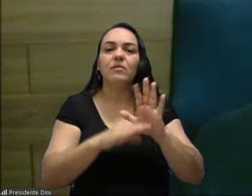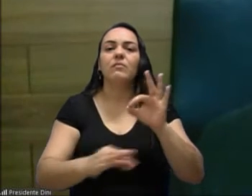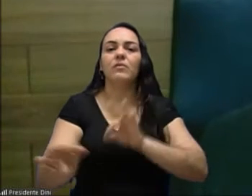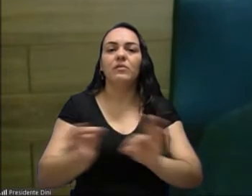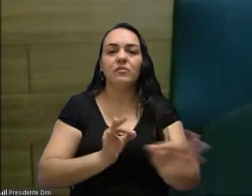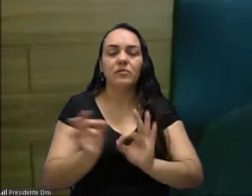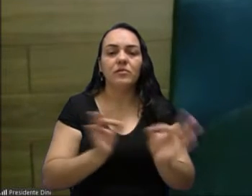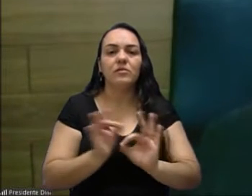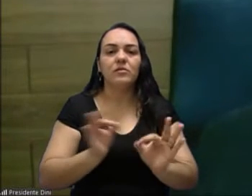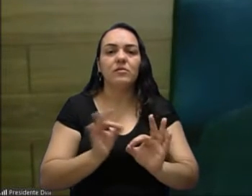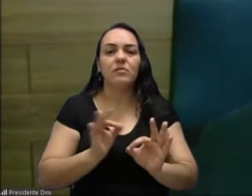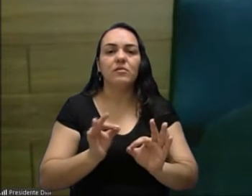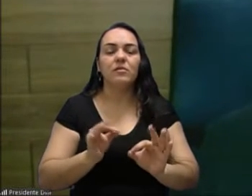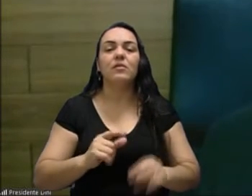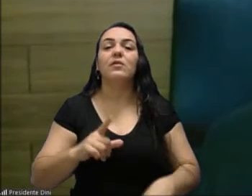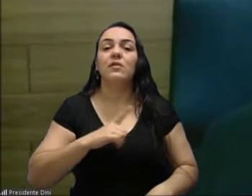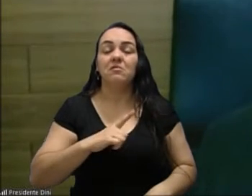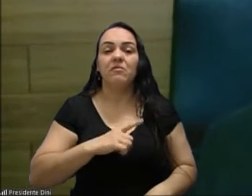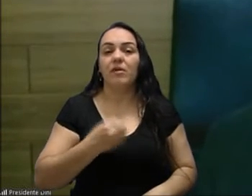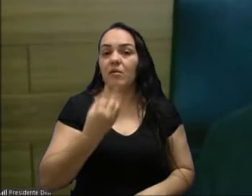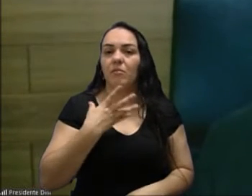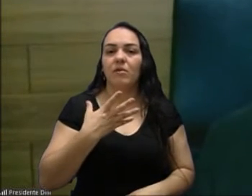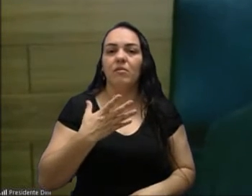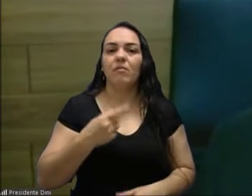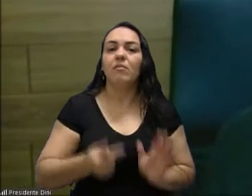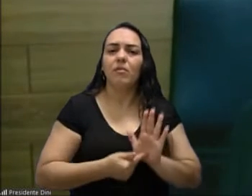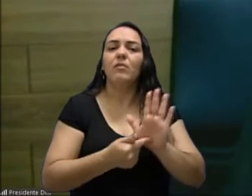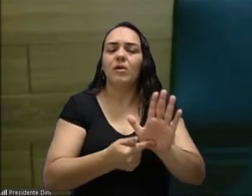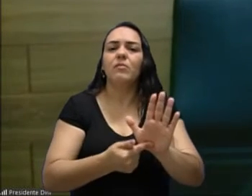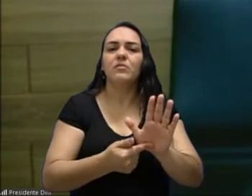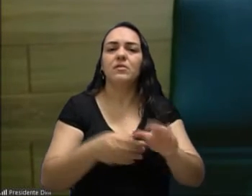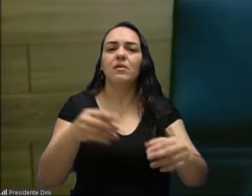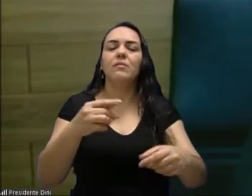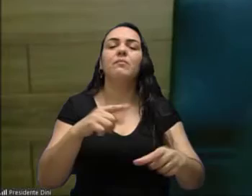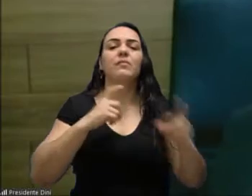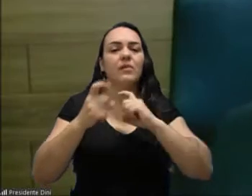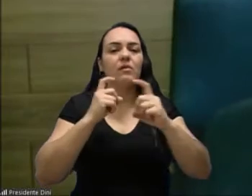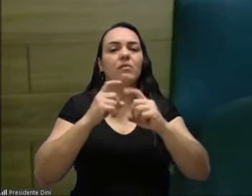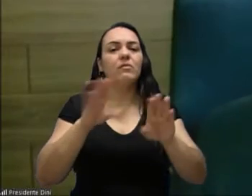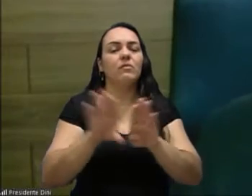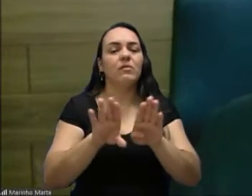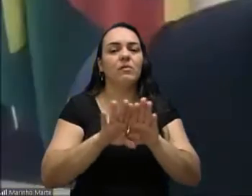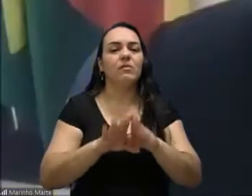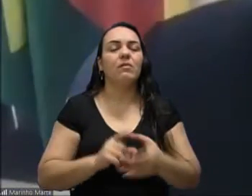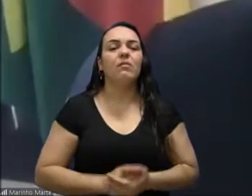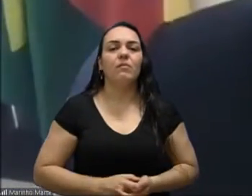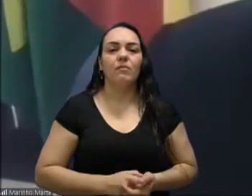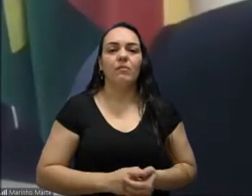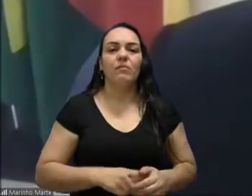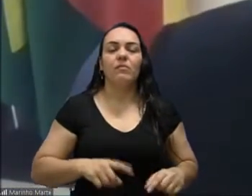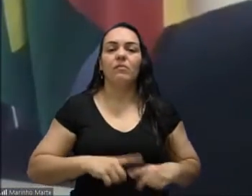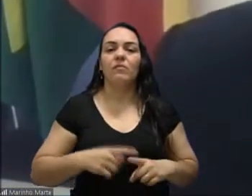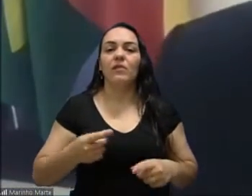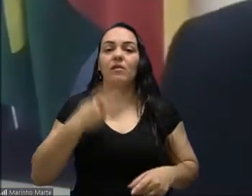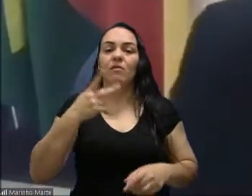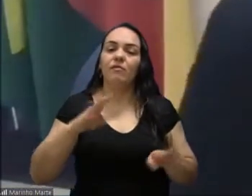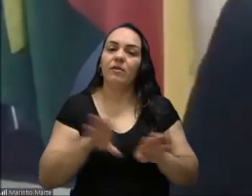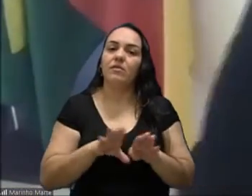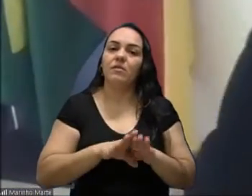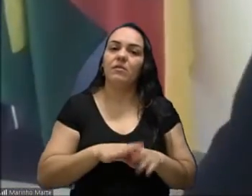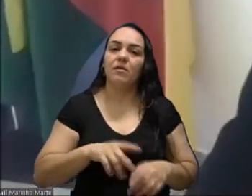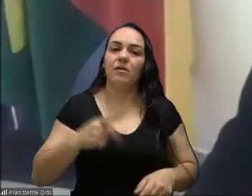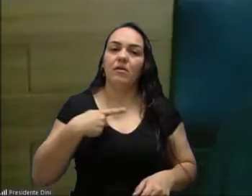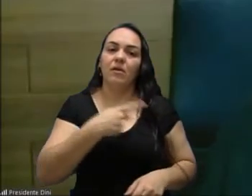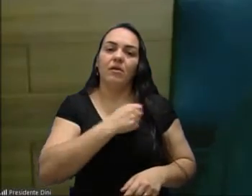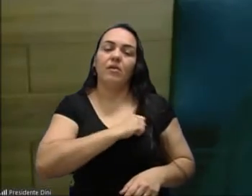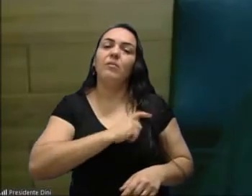estiverem amadurecidos, com certeza estarão em pauta. Que bom. Em relação ao projeto, Apolo, só